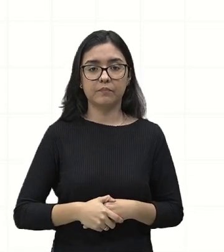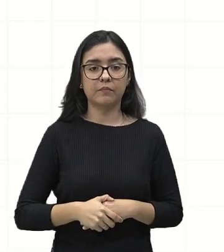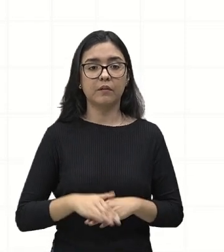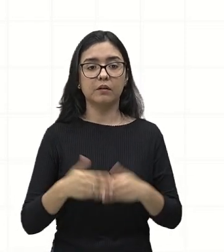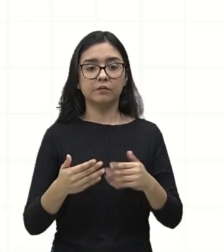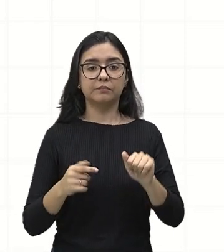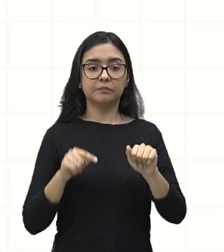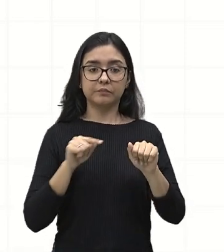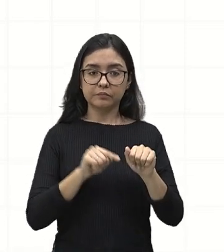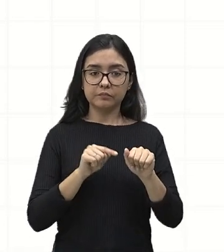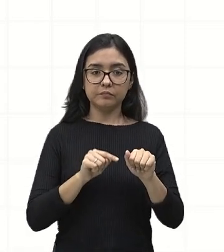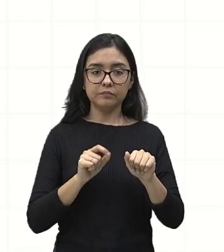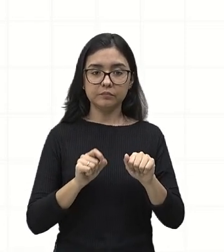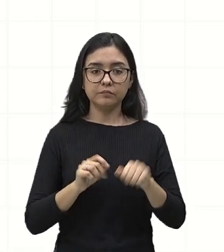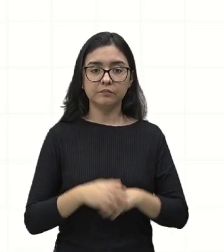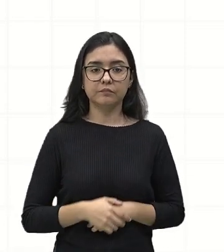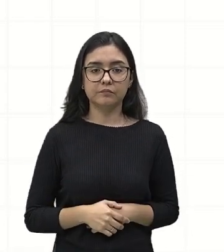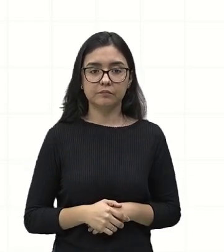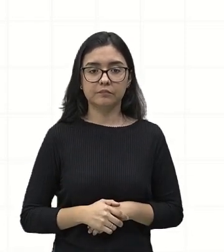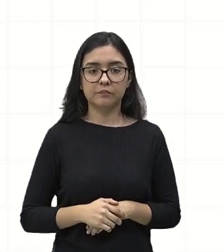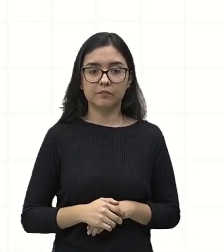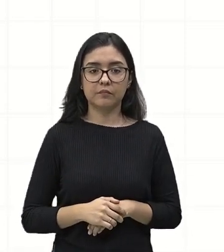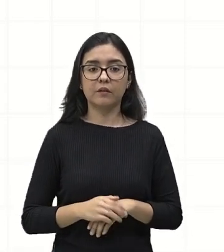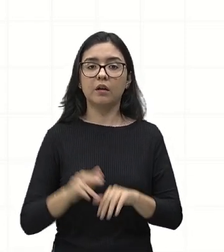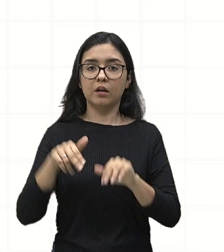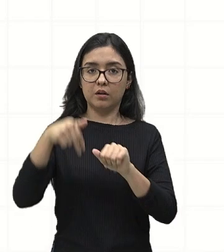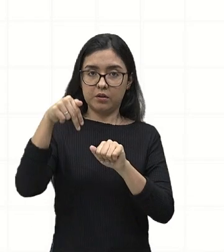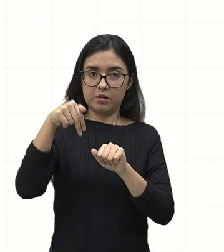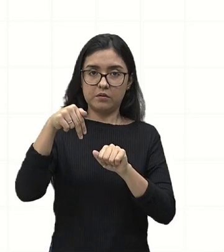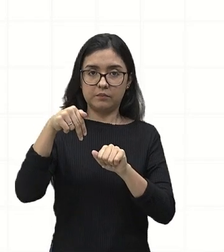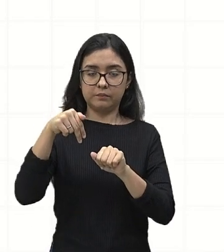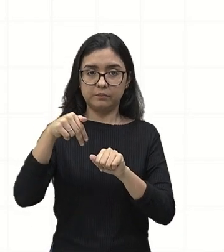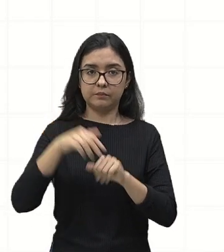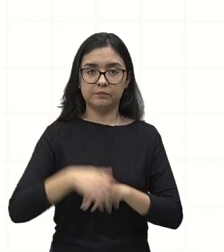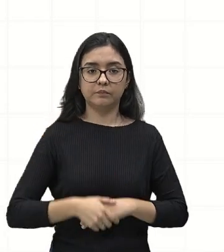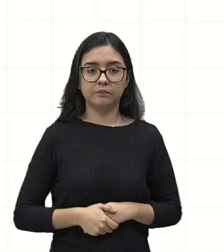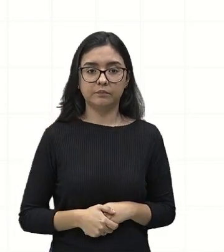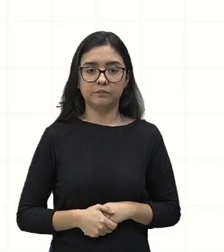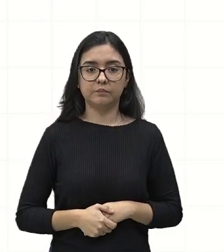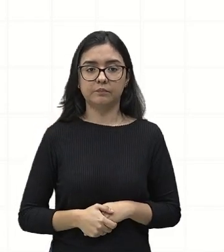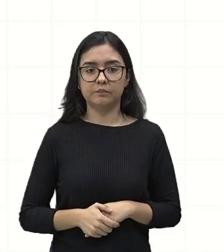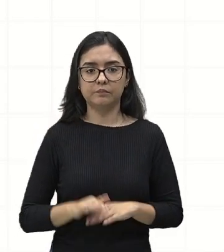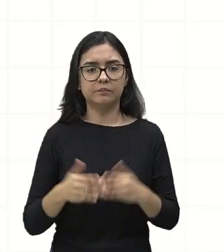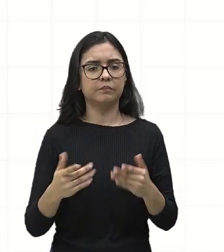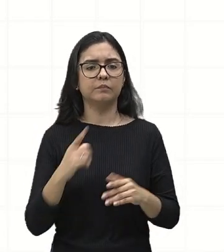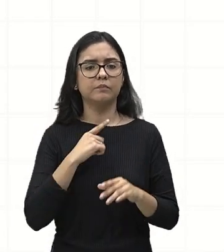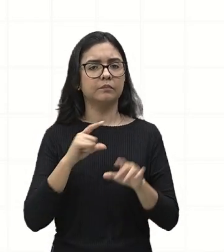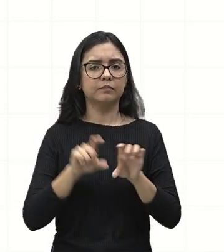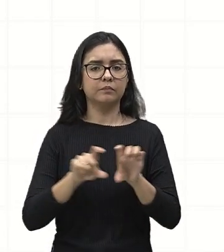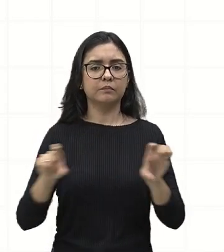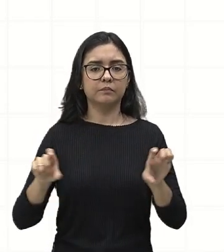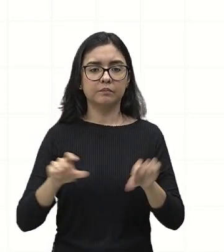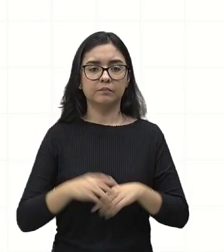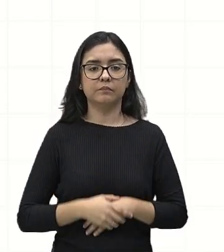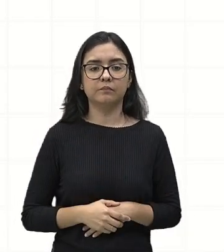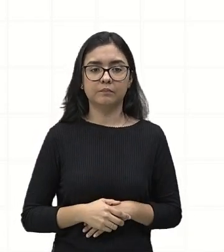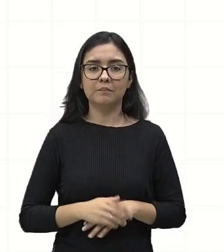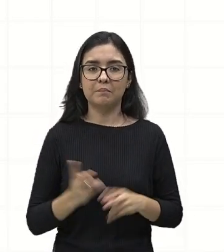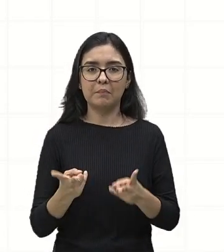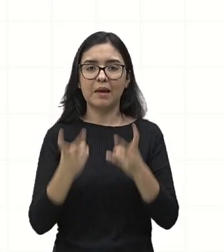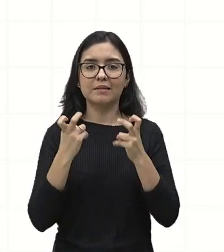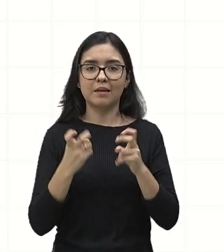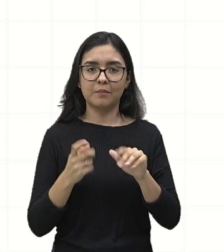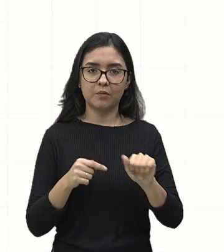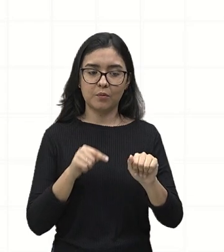A e o expoente é N. O que que nós temos aqui? As bases,